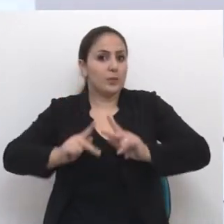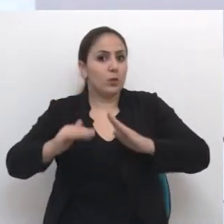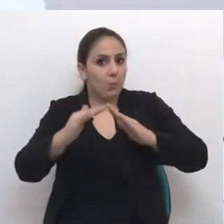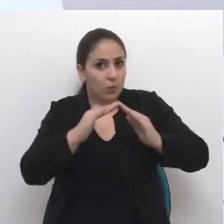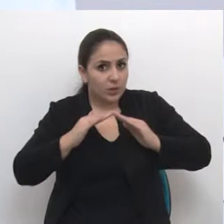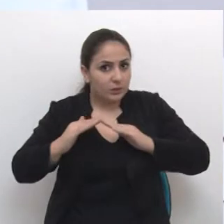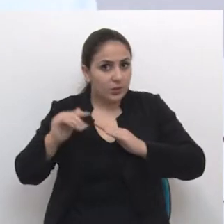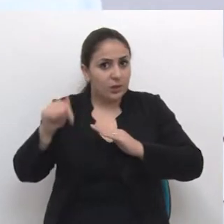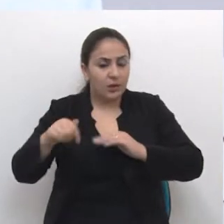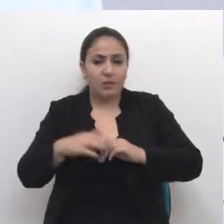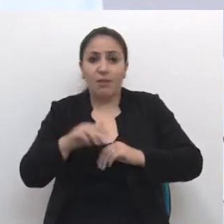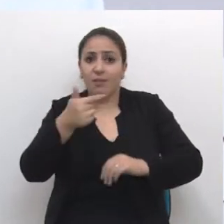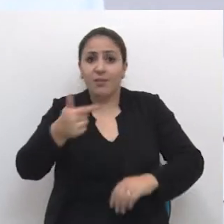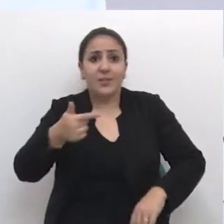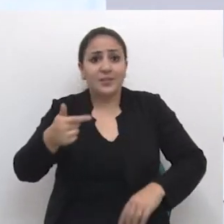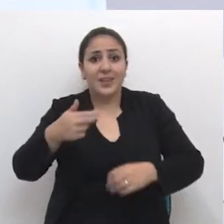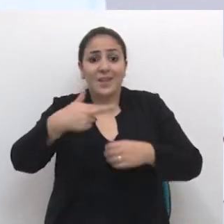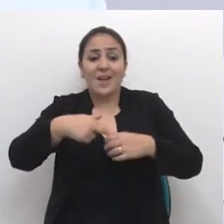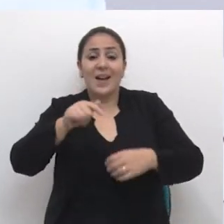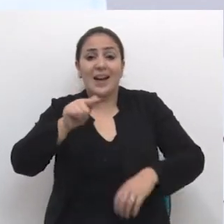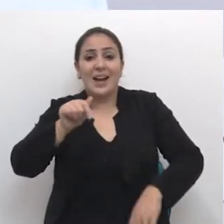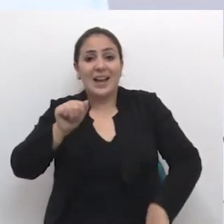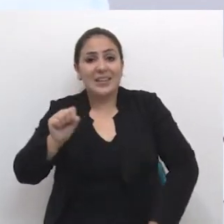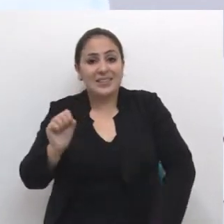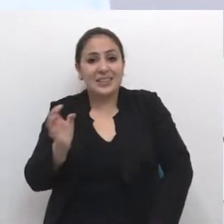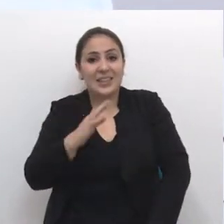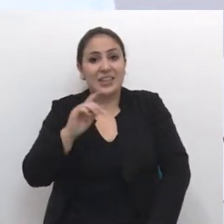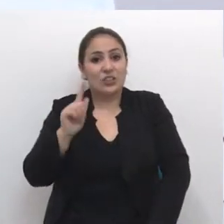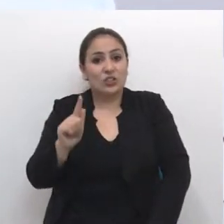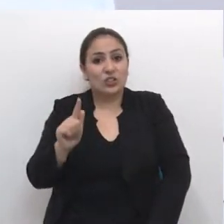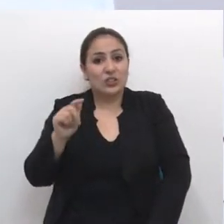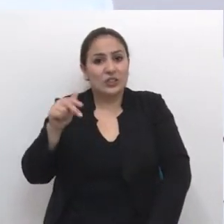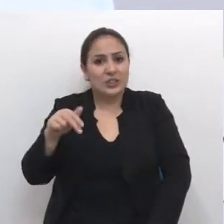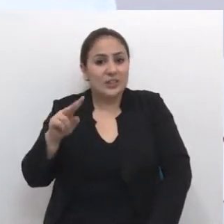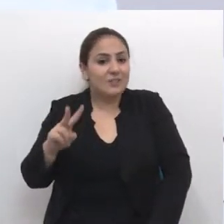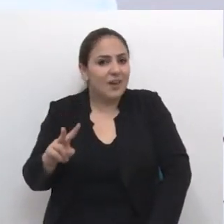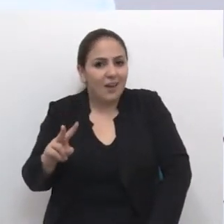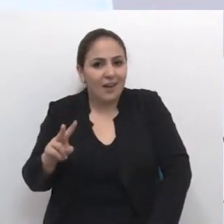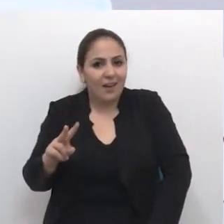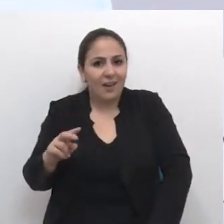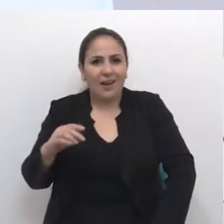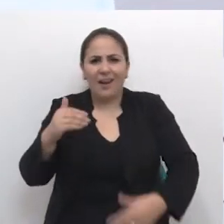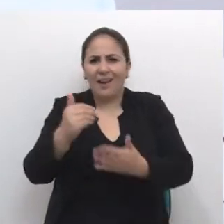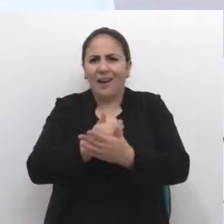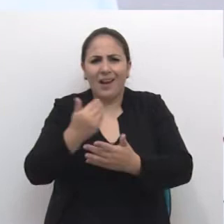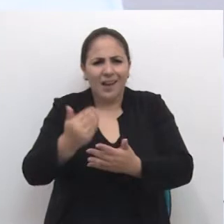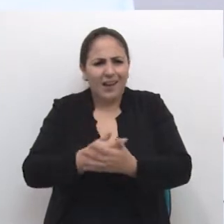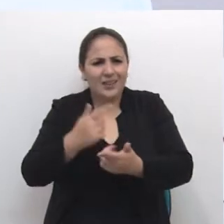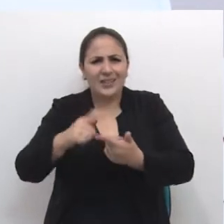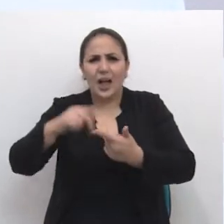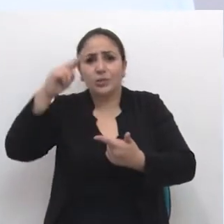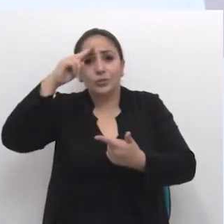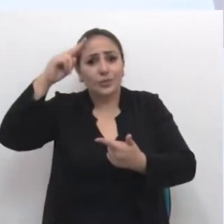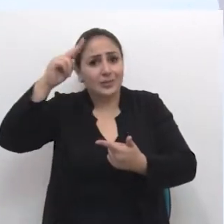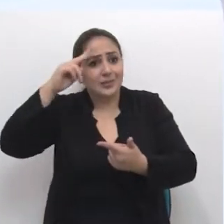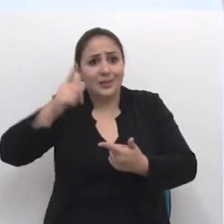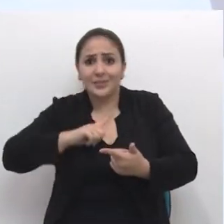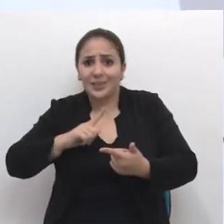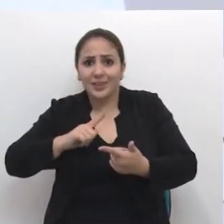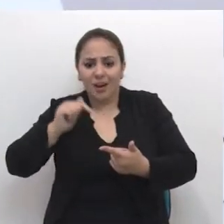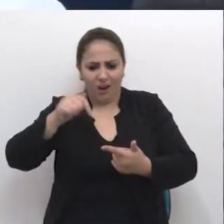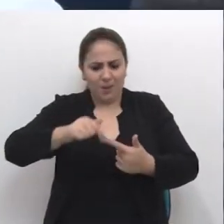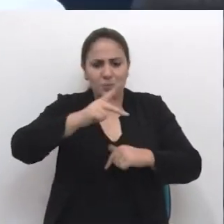habitantes, e não temos o gás GNV. Casca, Soledade, tem gás GNV e nós